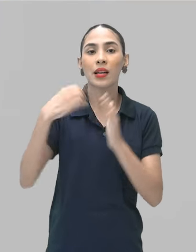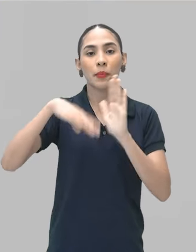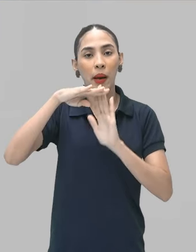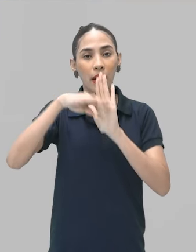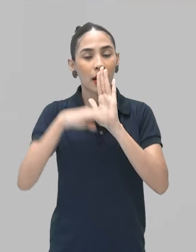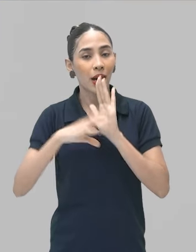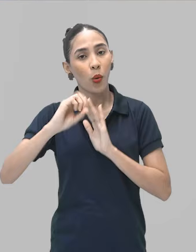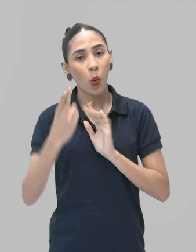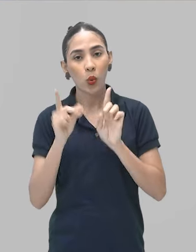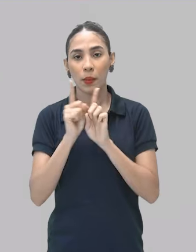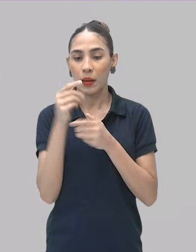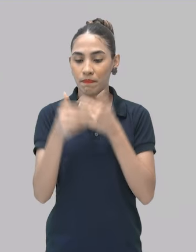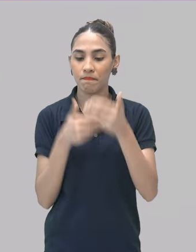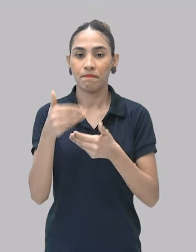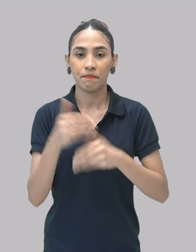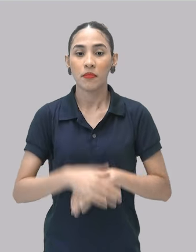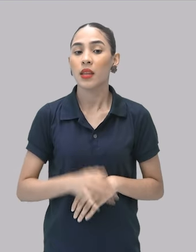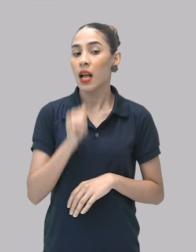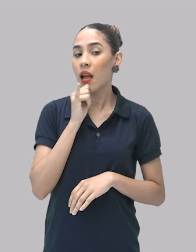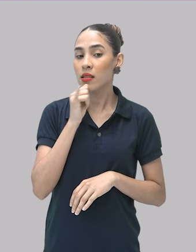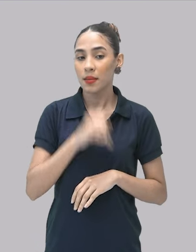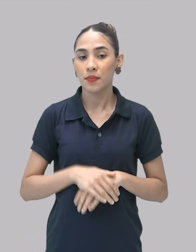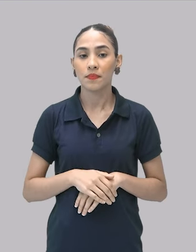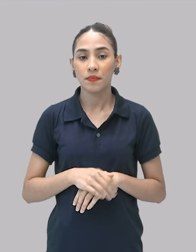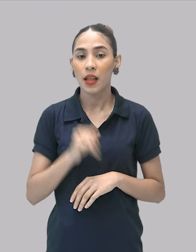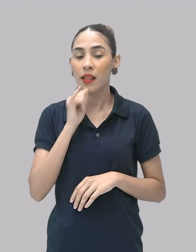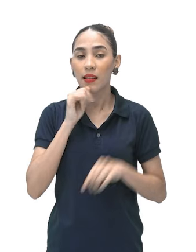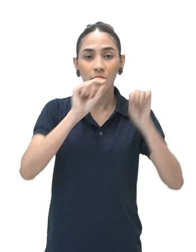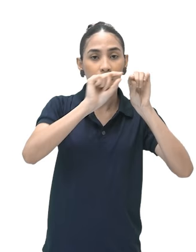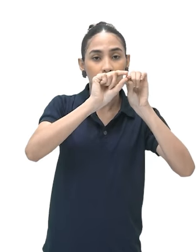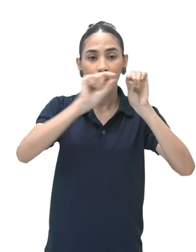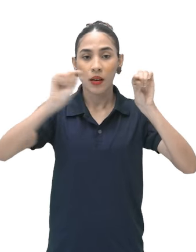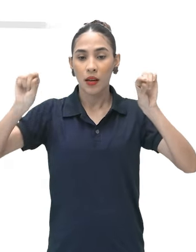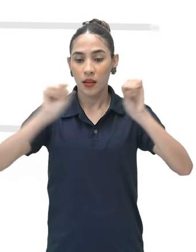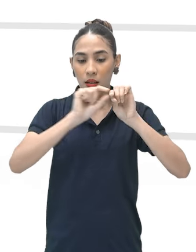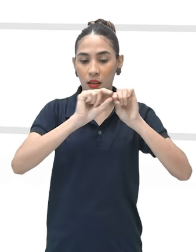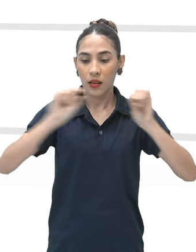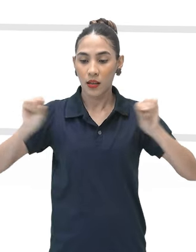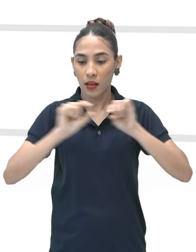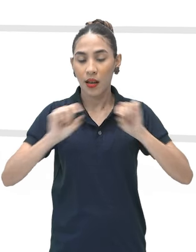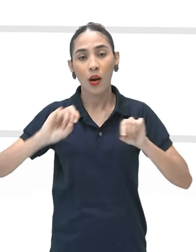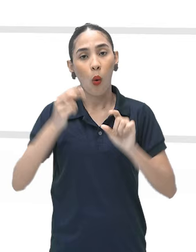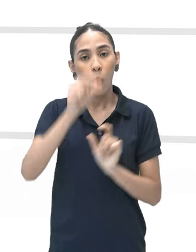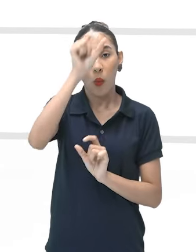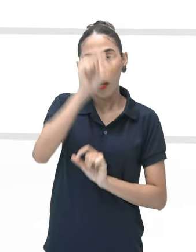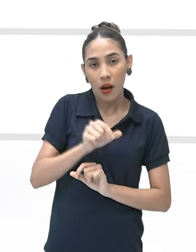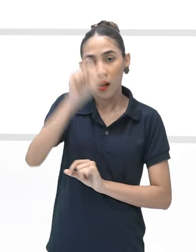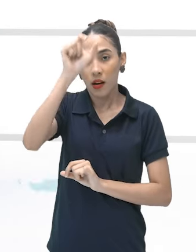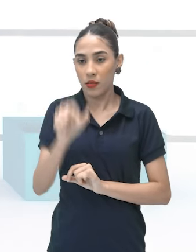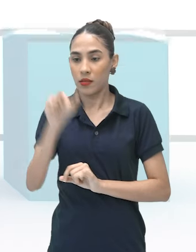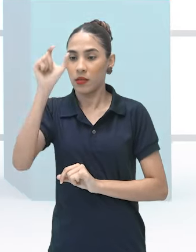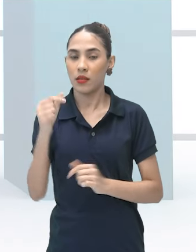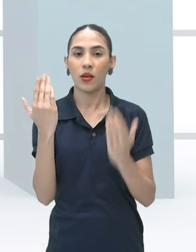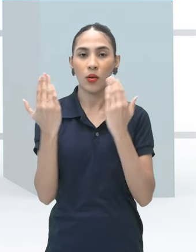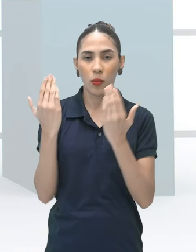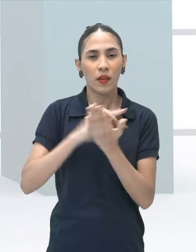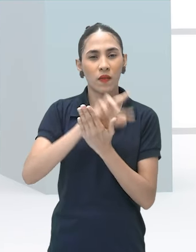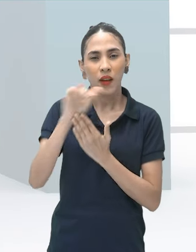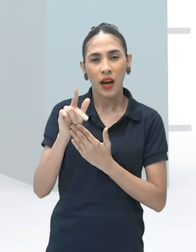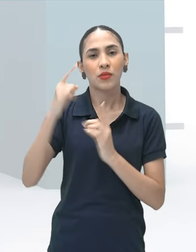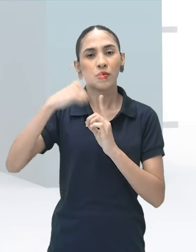ou ao longo do tempo. Exemplos: gráfico de barras ou de colunas. Compara dados entre várias categorias e